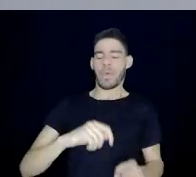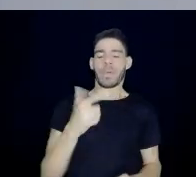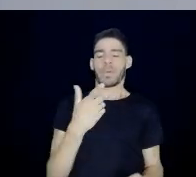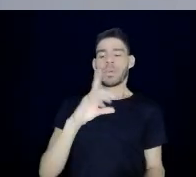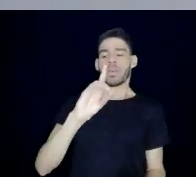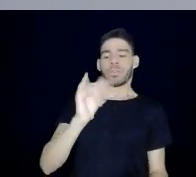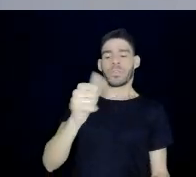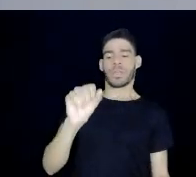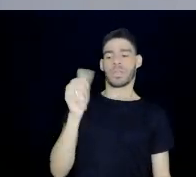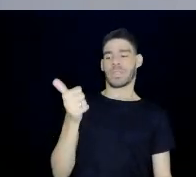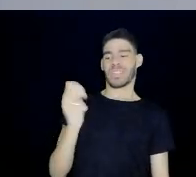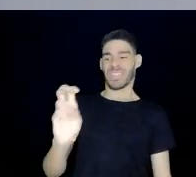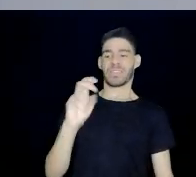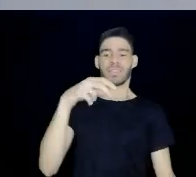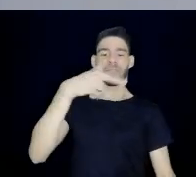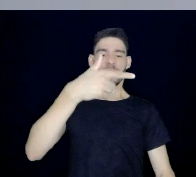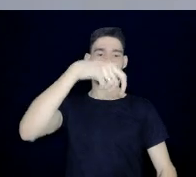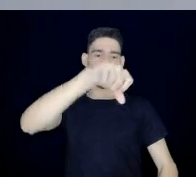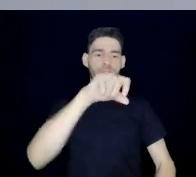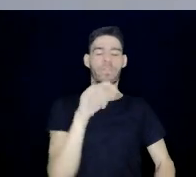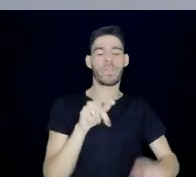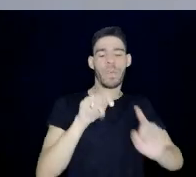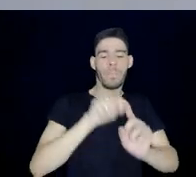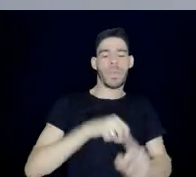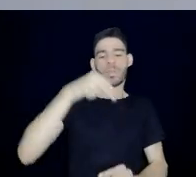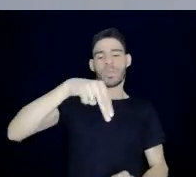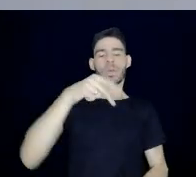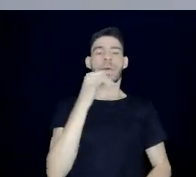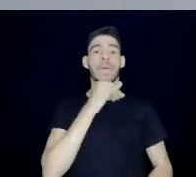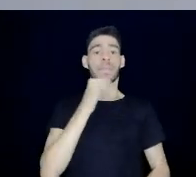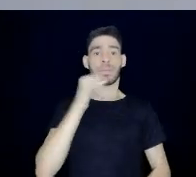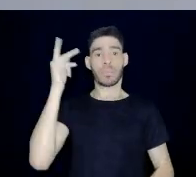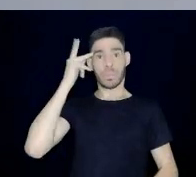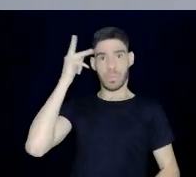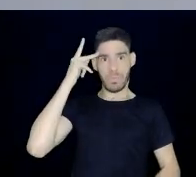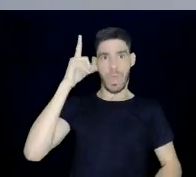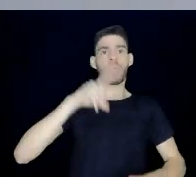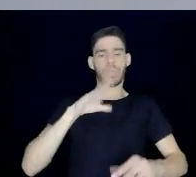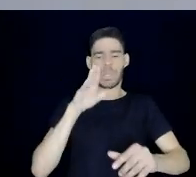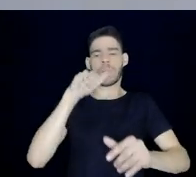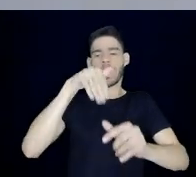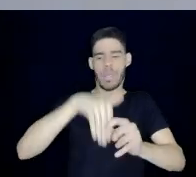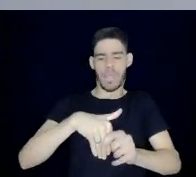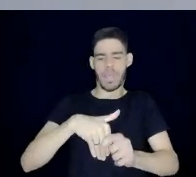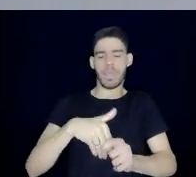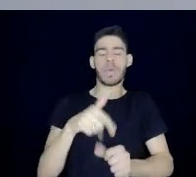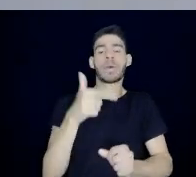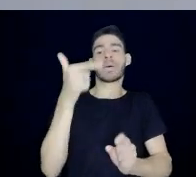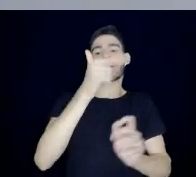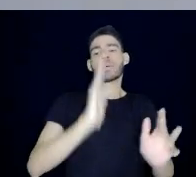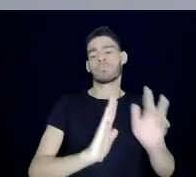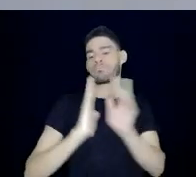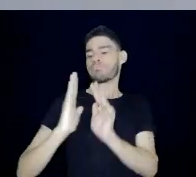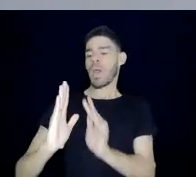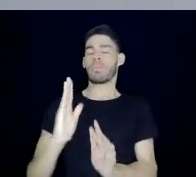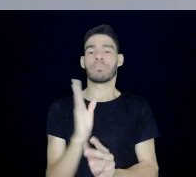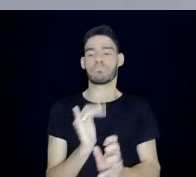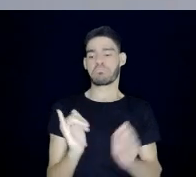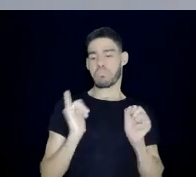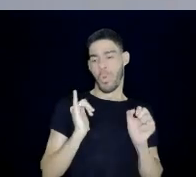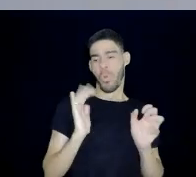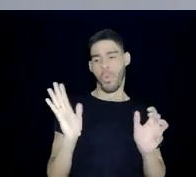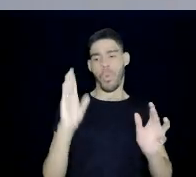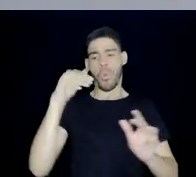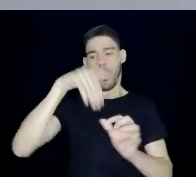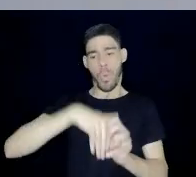dias 15 e 29 de novembro para cidades como São Paulo, que tiveram segundo turno. Essa abstenção,